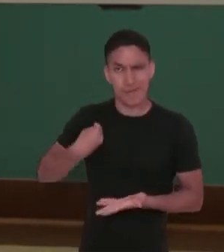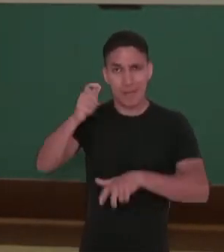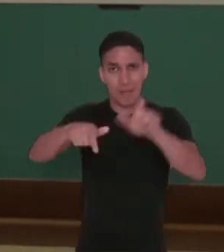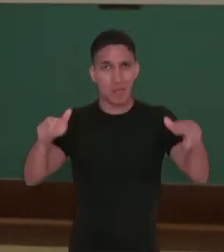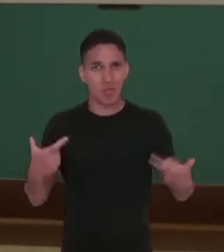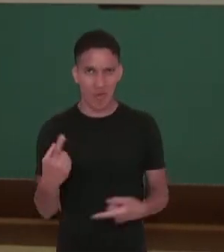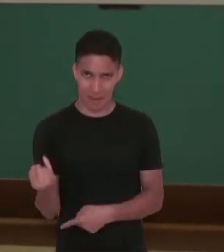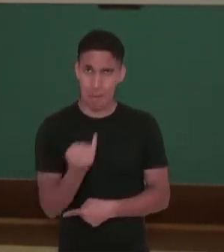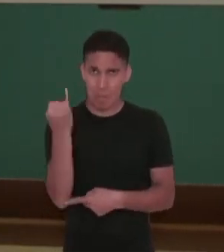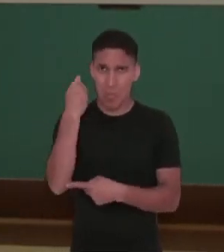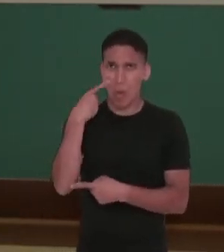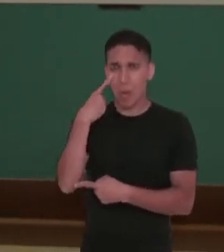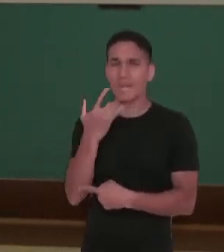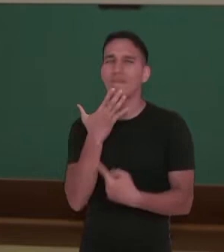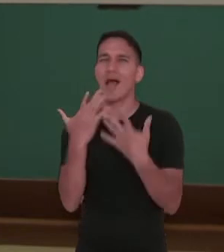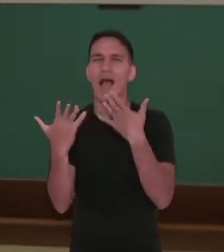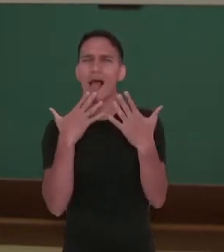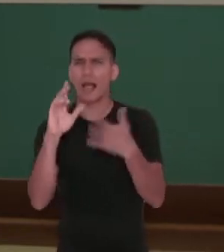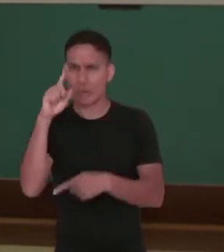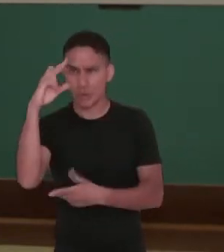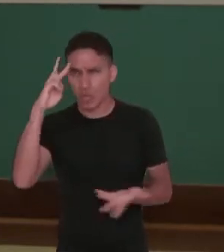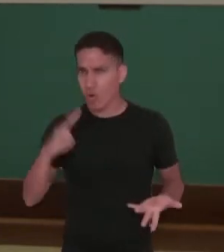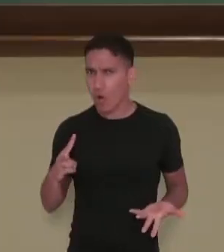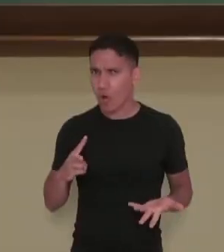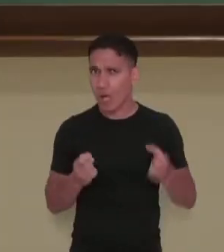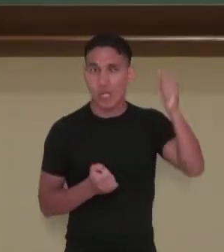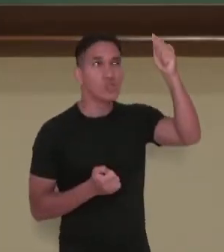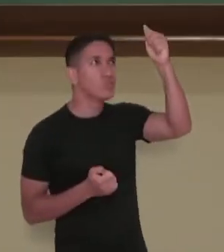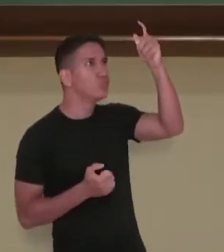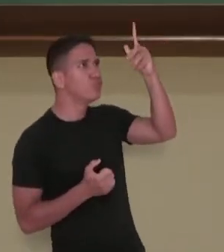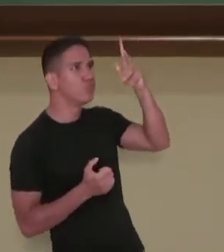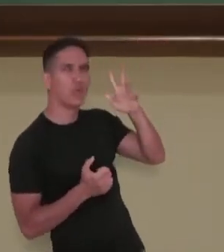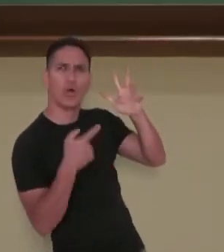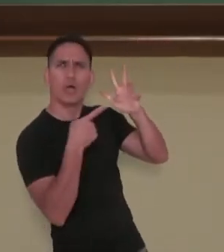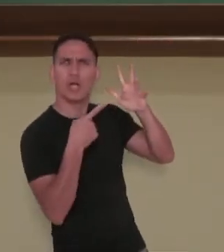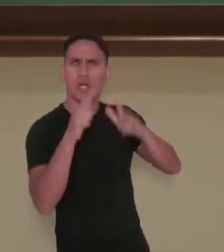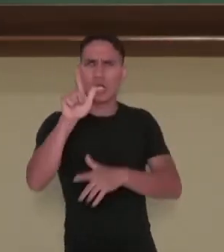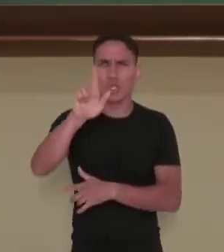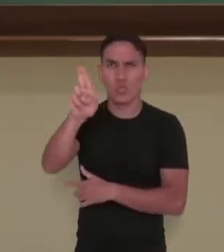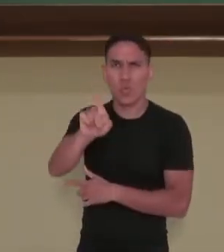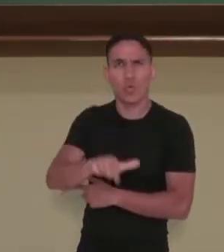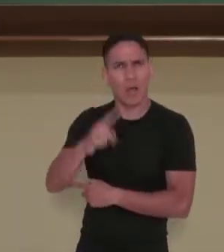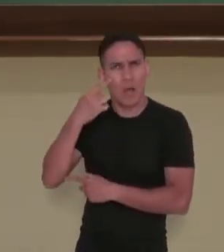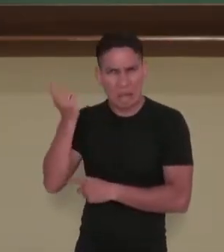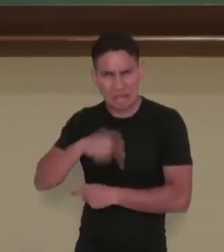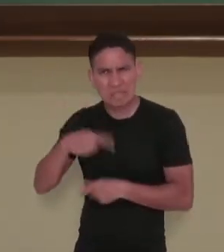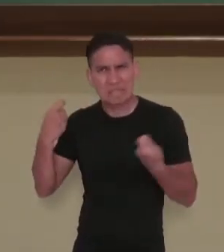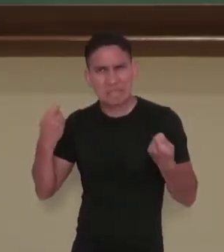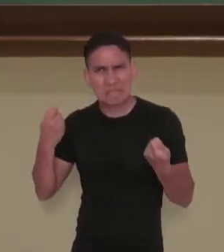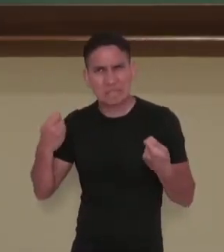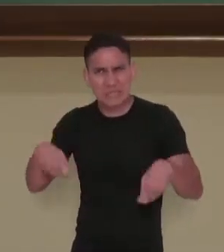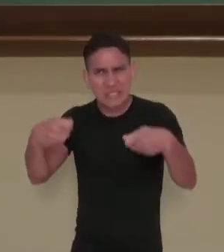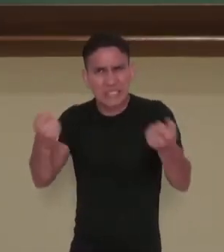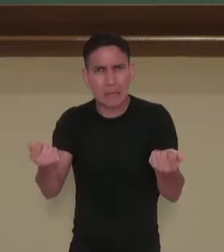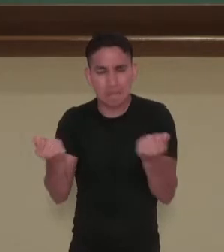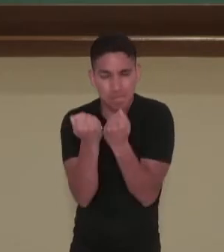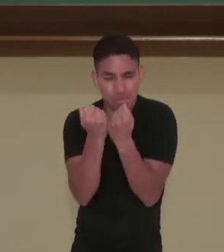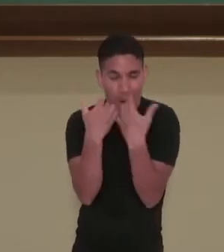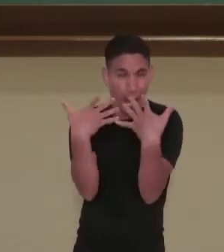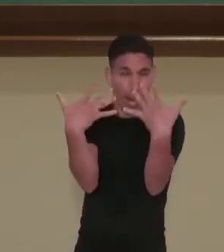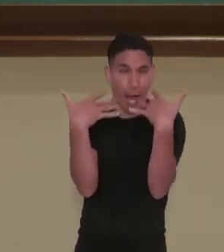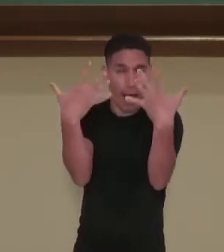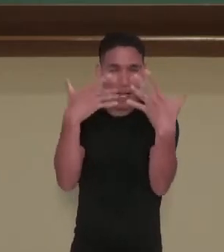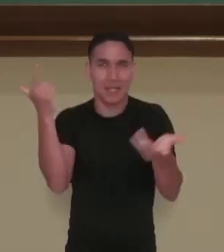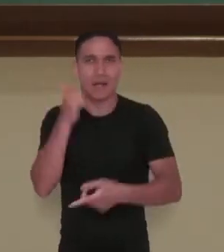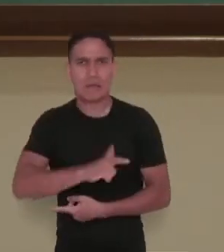o colorido na nossa história? E a luz? Será que nós precisamos de brilho para dar sentido às